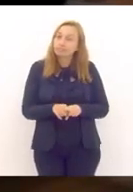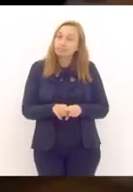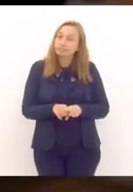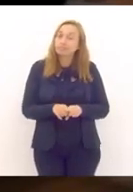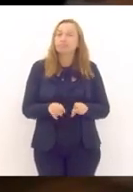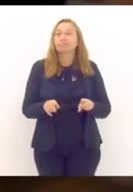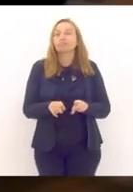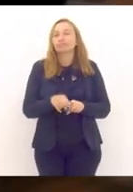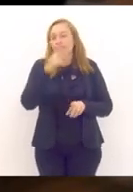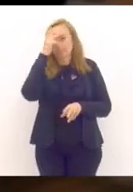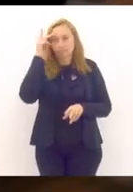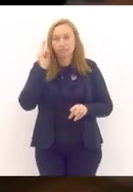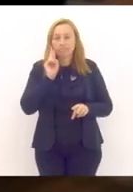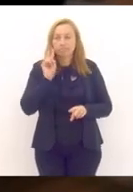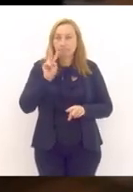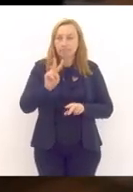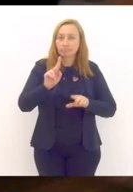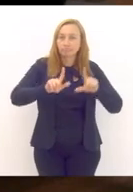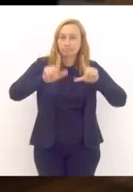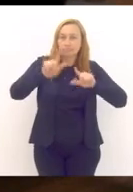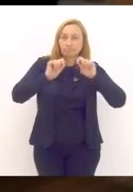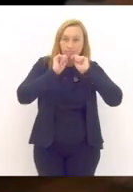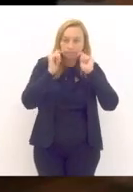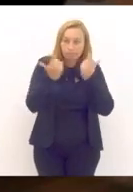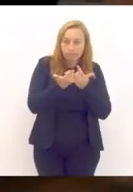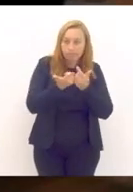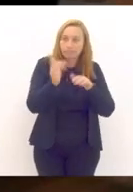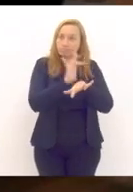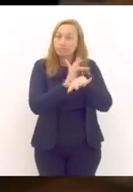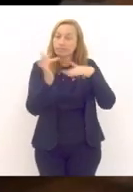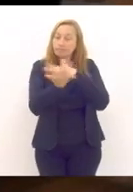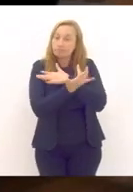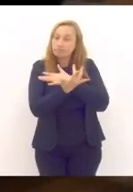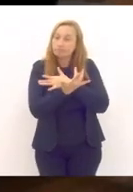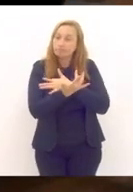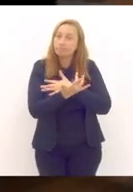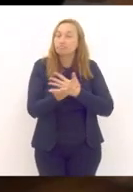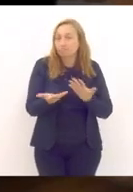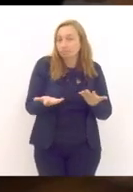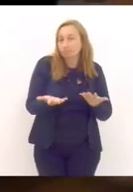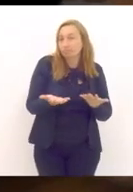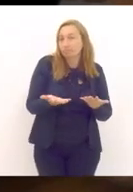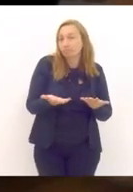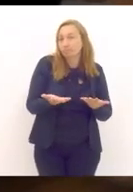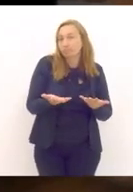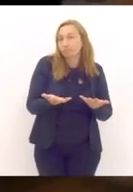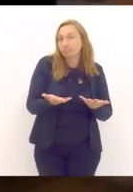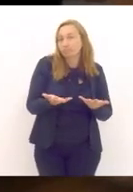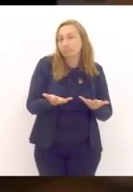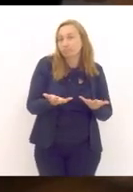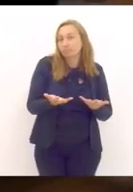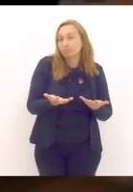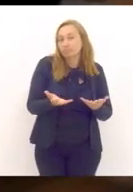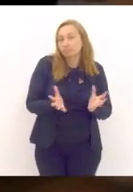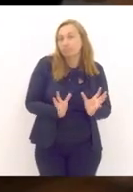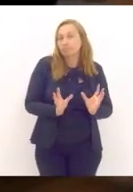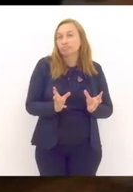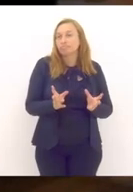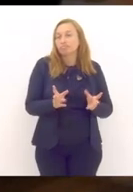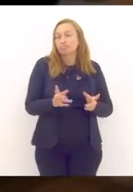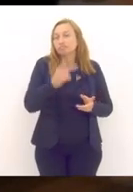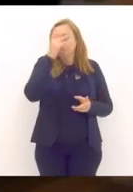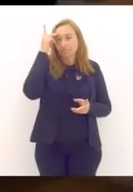que nos acompanha pela TV Alerj, pelas redes sociais, e que é, muitas das vezes, formado por uma população